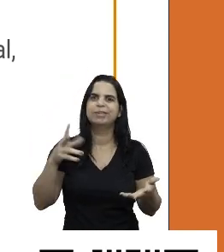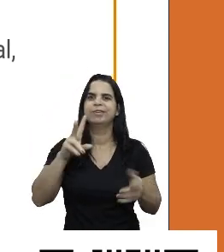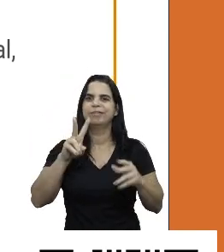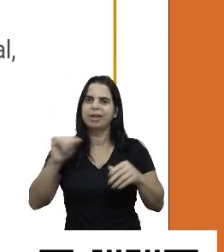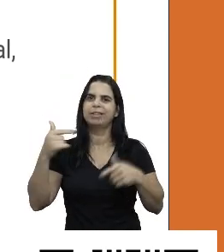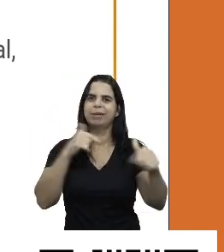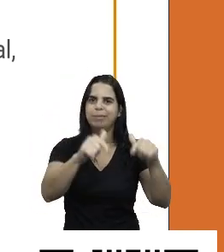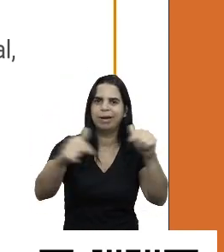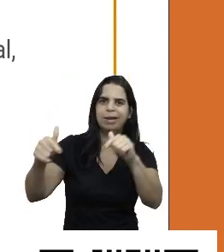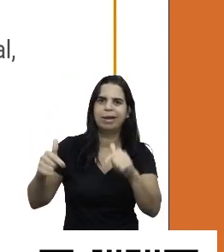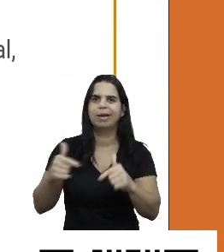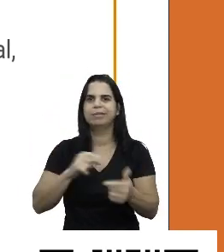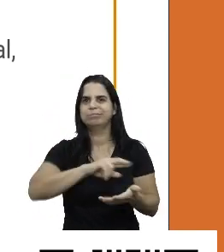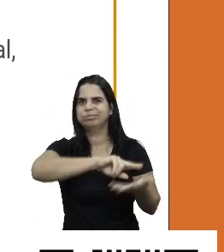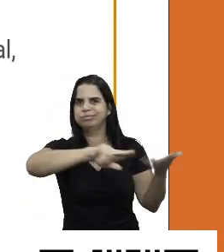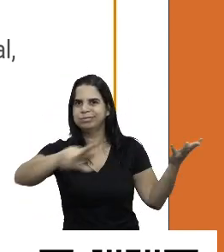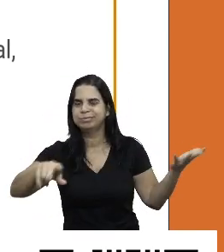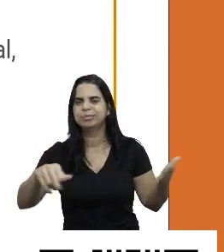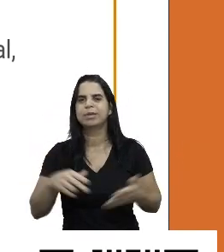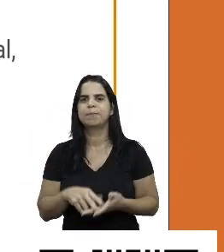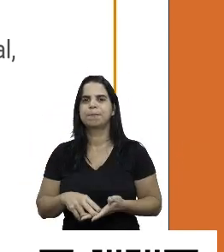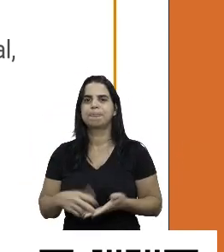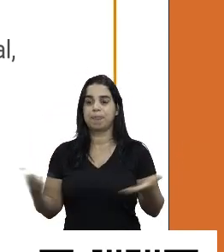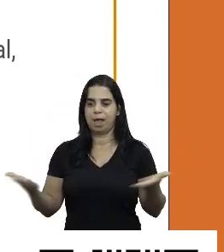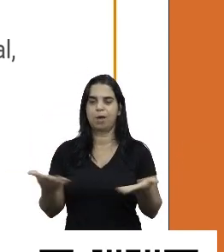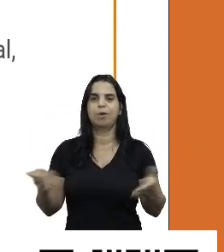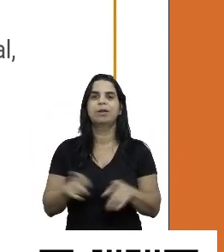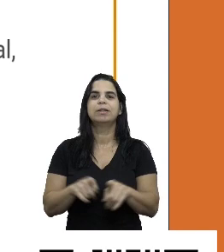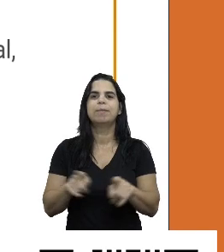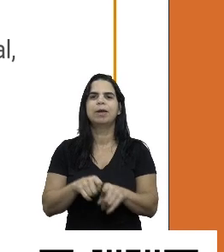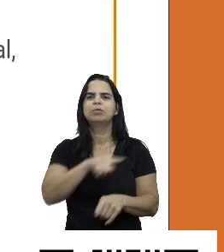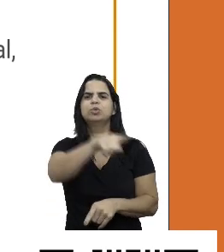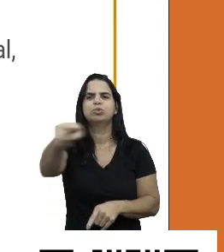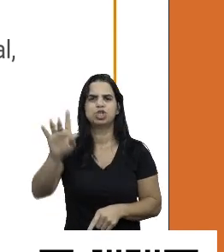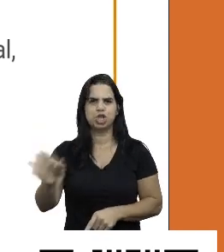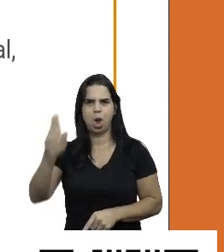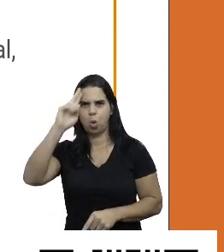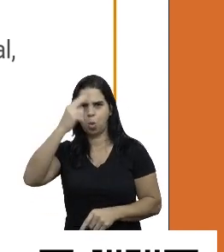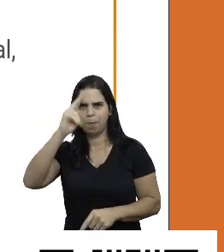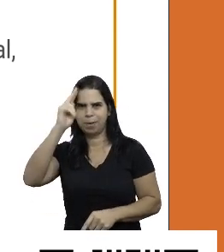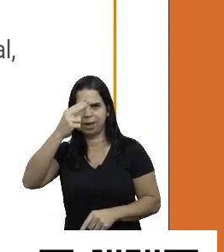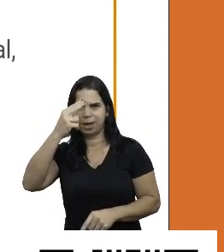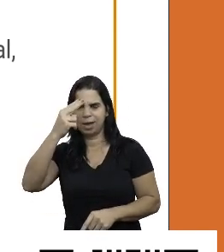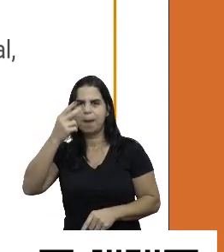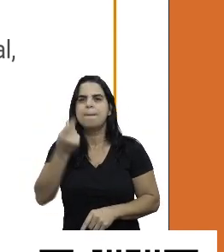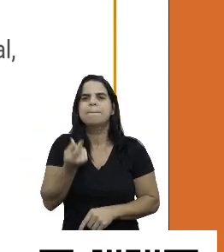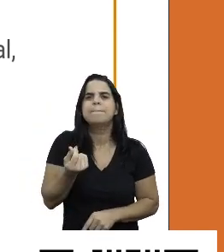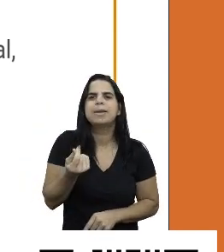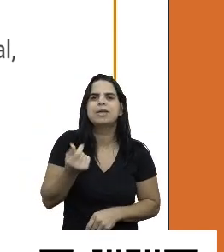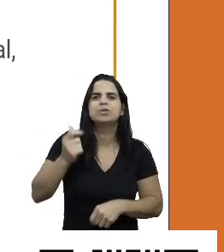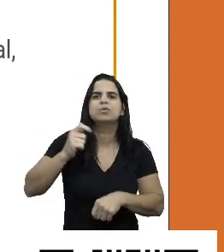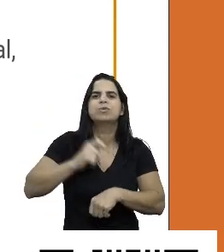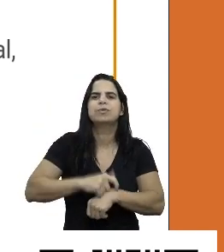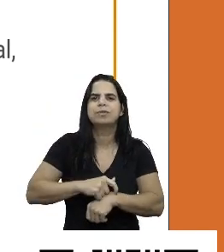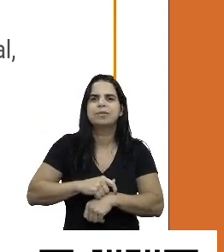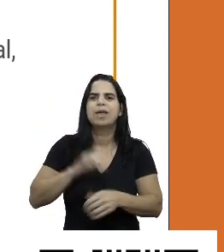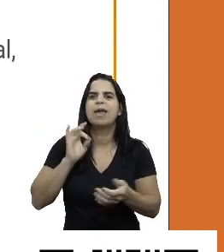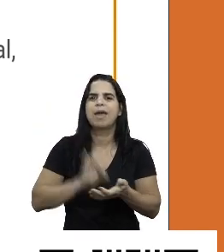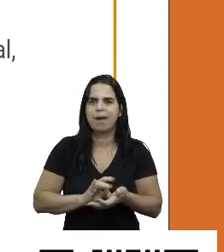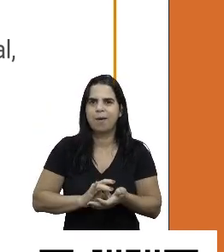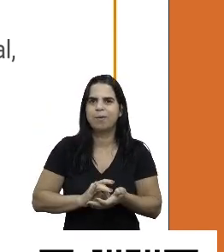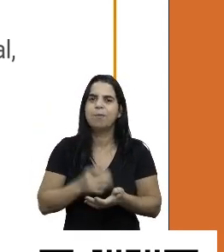otimização de preço em tempo real fica aqui todo mundo já pegou o Uber né então o preço dinâmico do Uber é exatamente